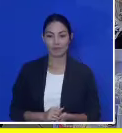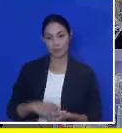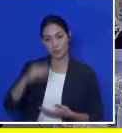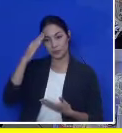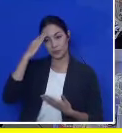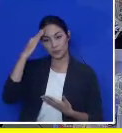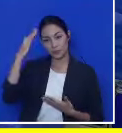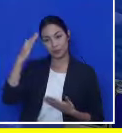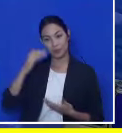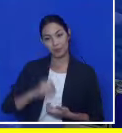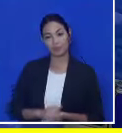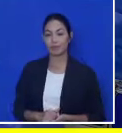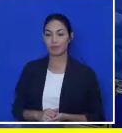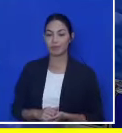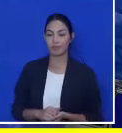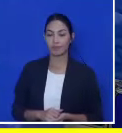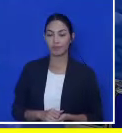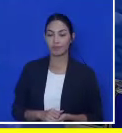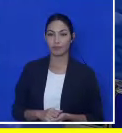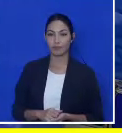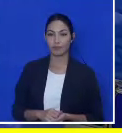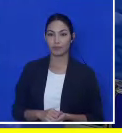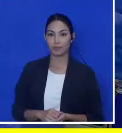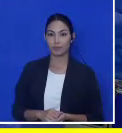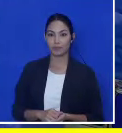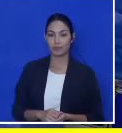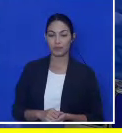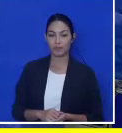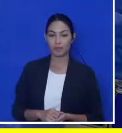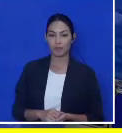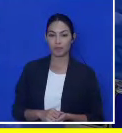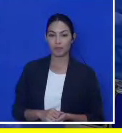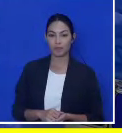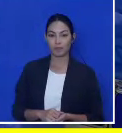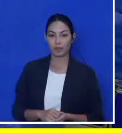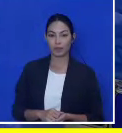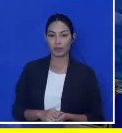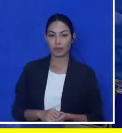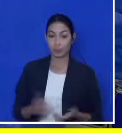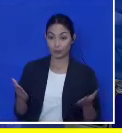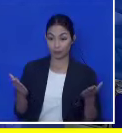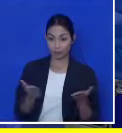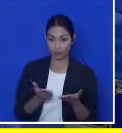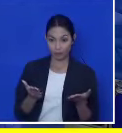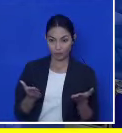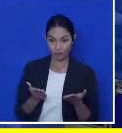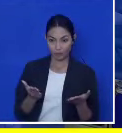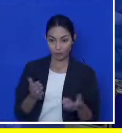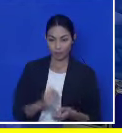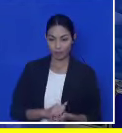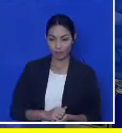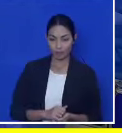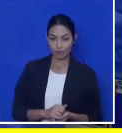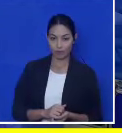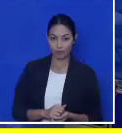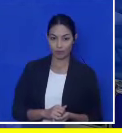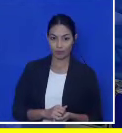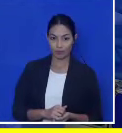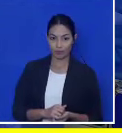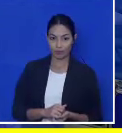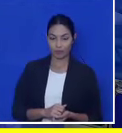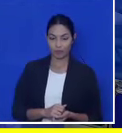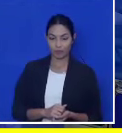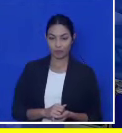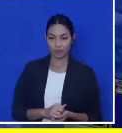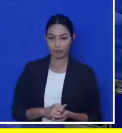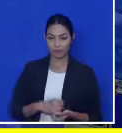confirmo. Obrigado. Bem, você tem mais uma chance de ganhar, porque agora passaremos